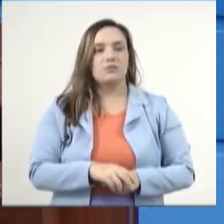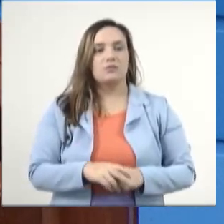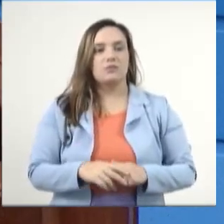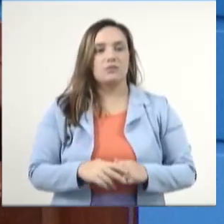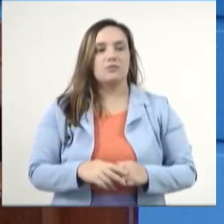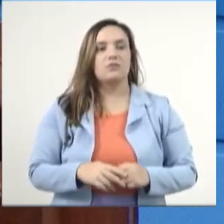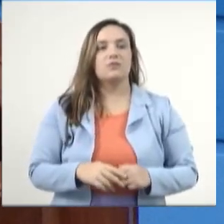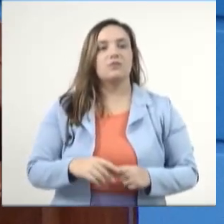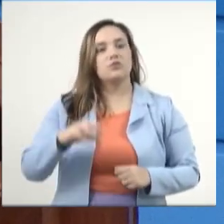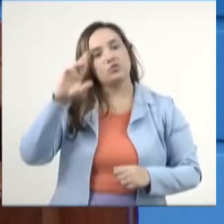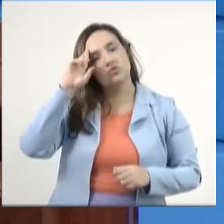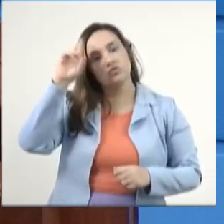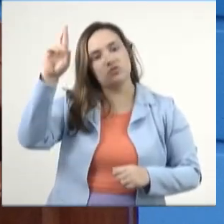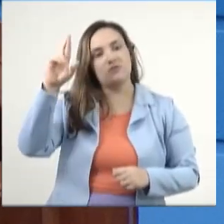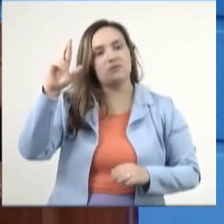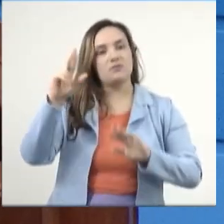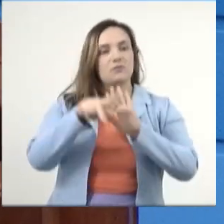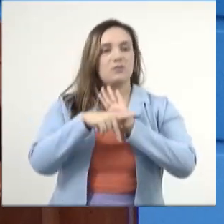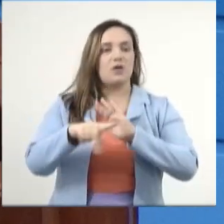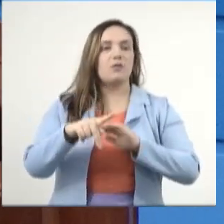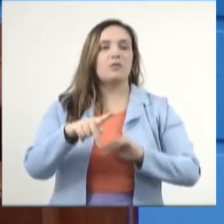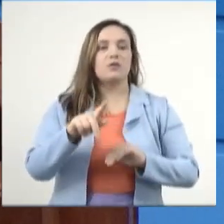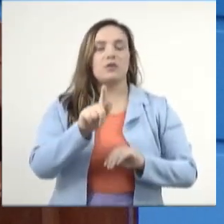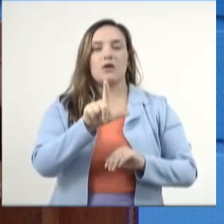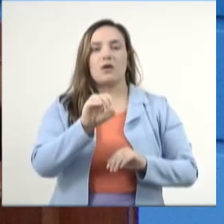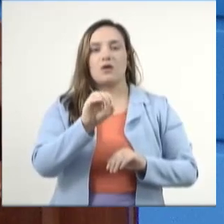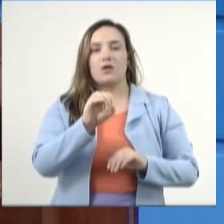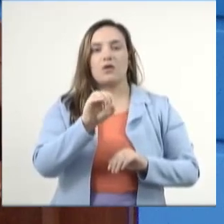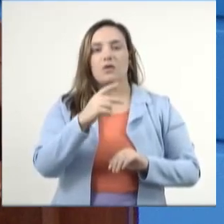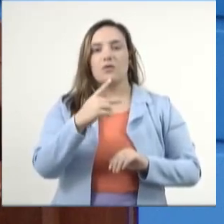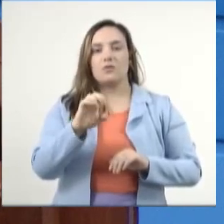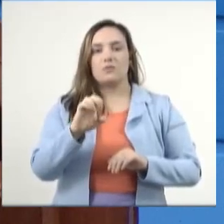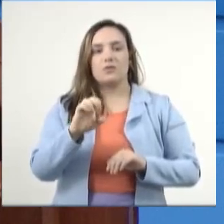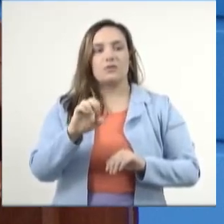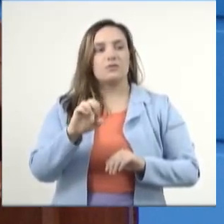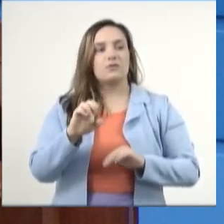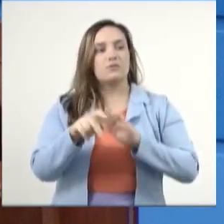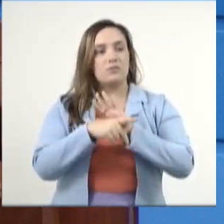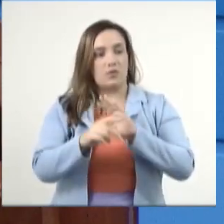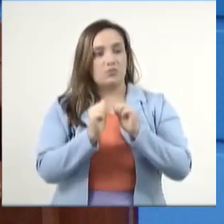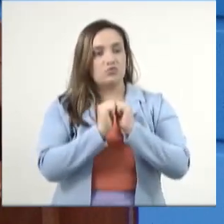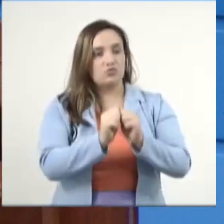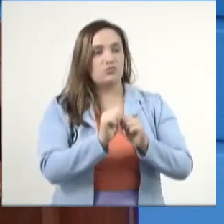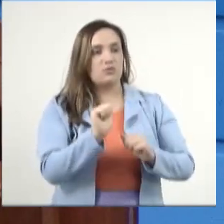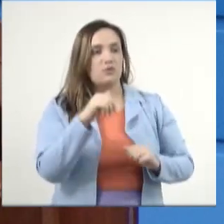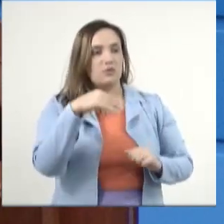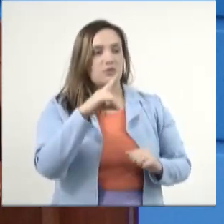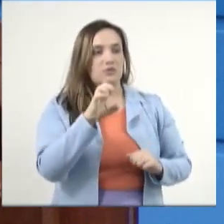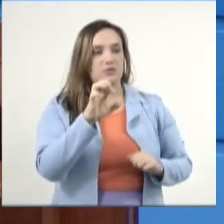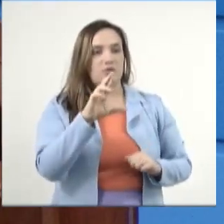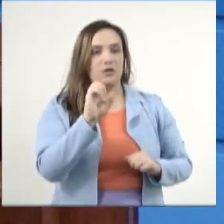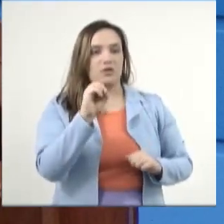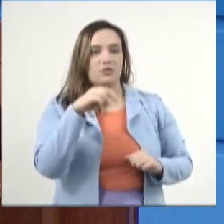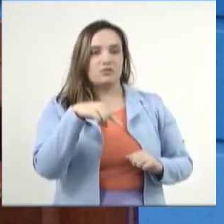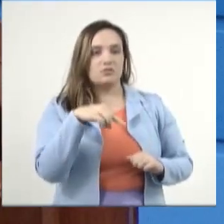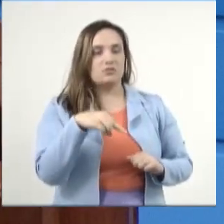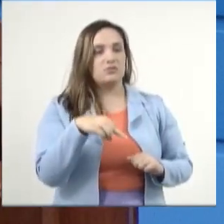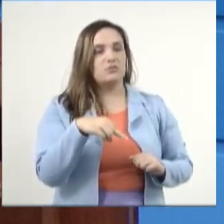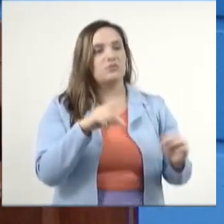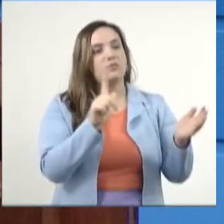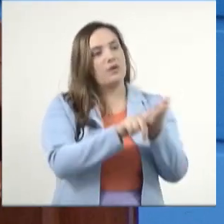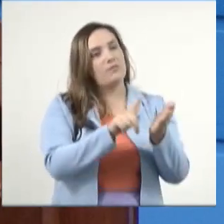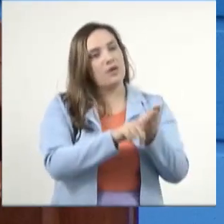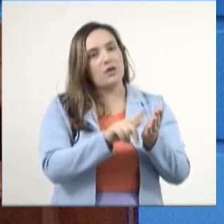mentor intelectual da minuta do golpe encontrada com Anderson Torres. Lembram da minuta, né,